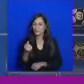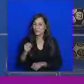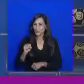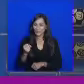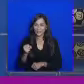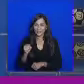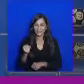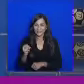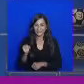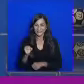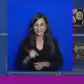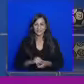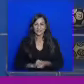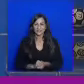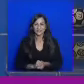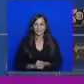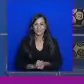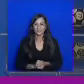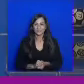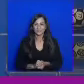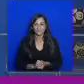18.